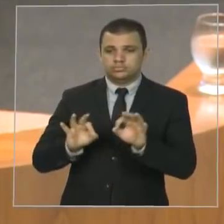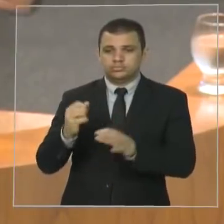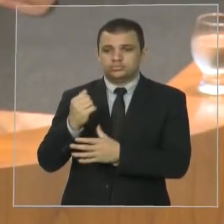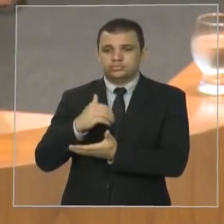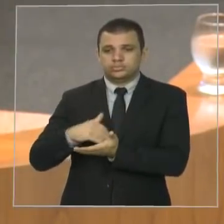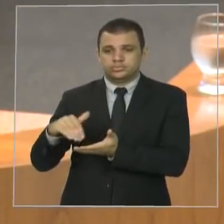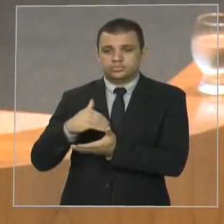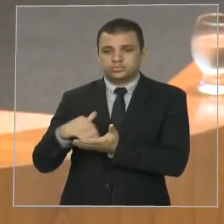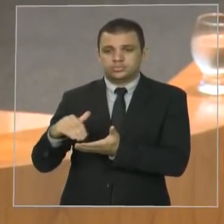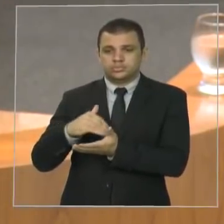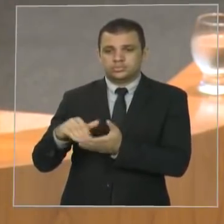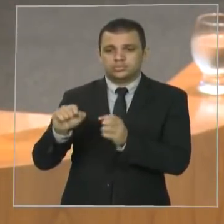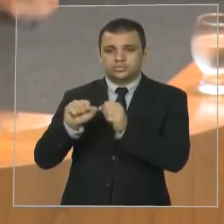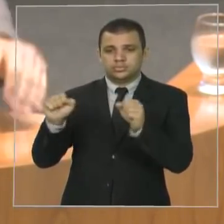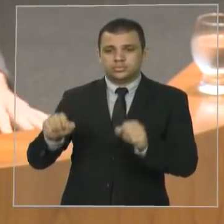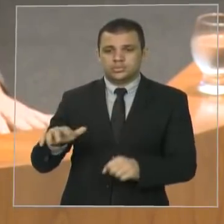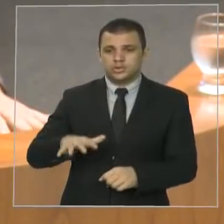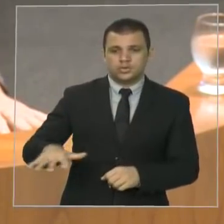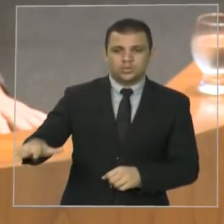no ano passado,